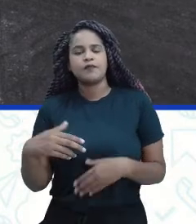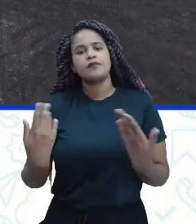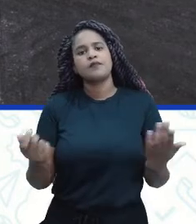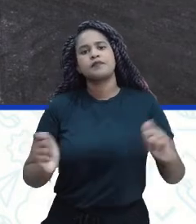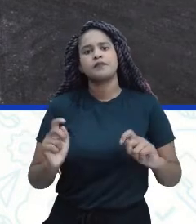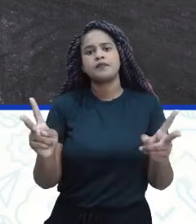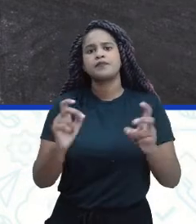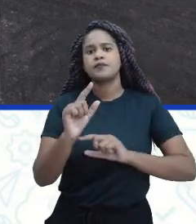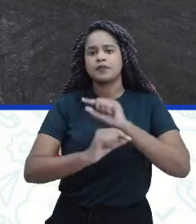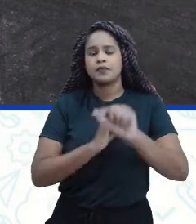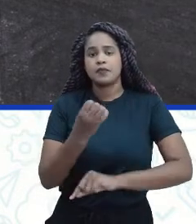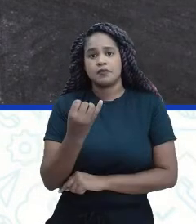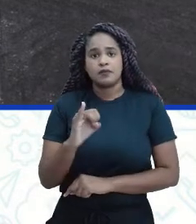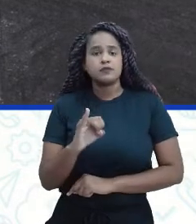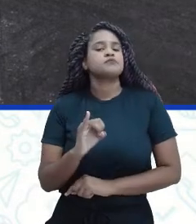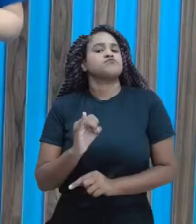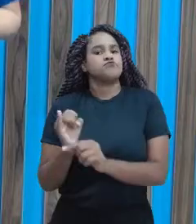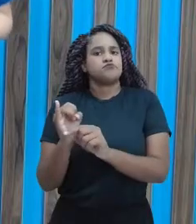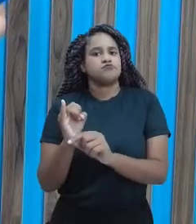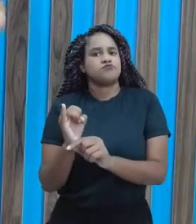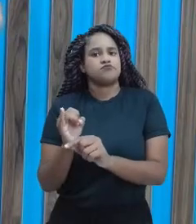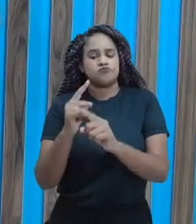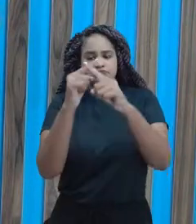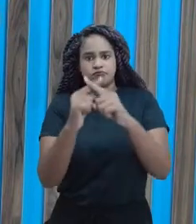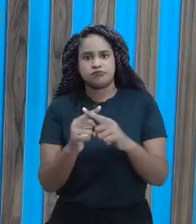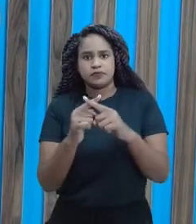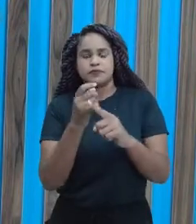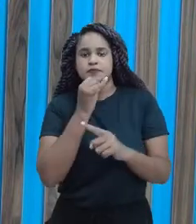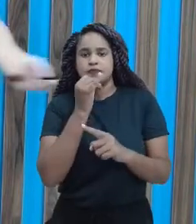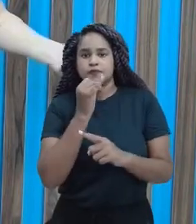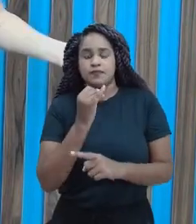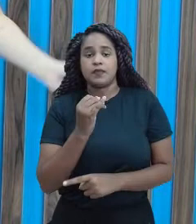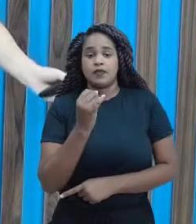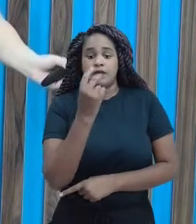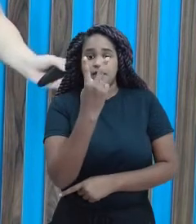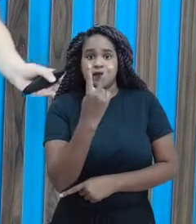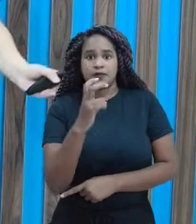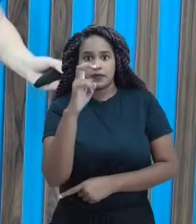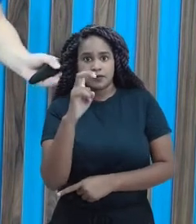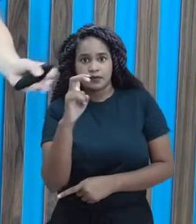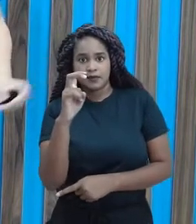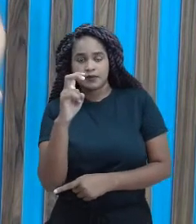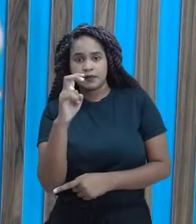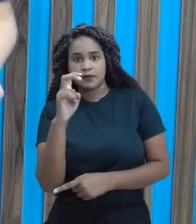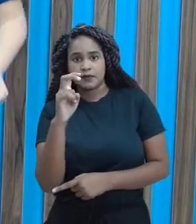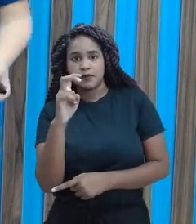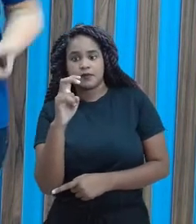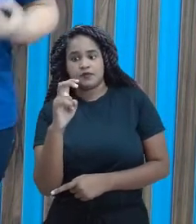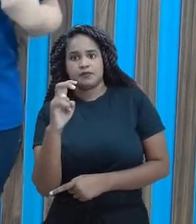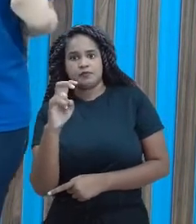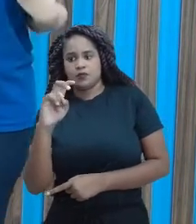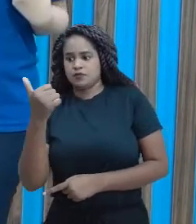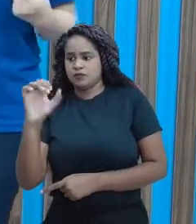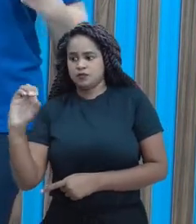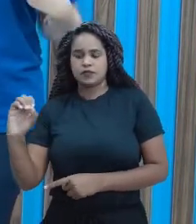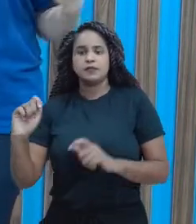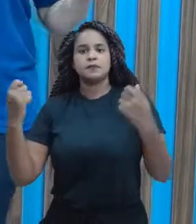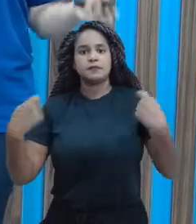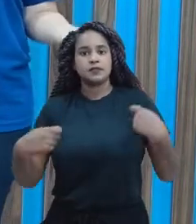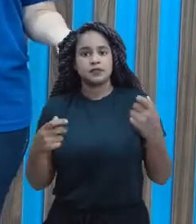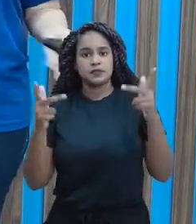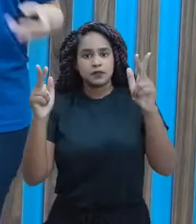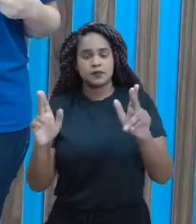claro, se eu fizer a multiplicação da fração 25 sobre 100, a minha resposta vai ter que sair igual. Mas, da mesma maneira que eu